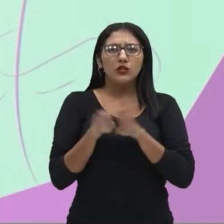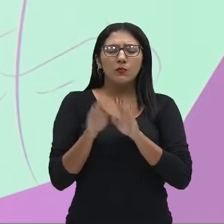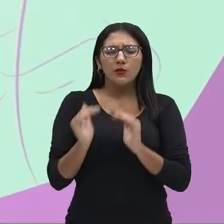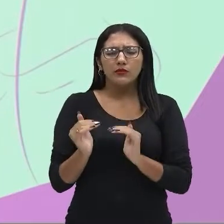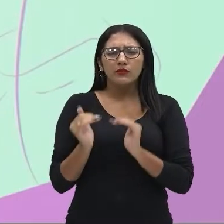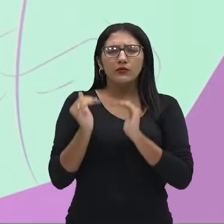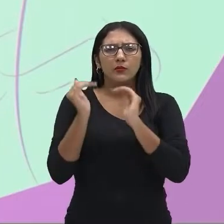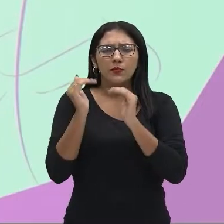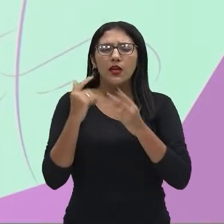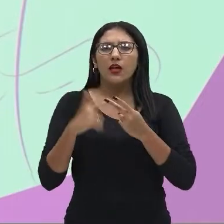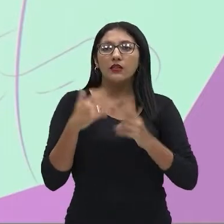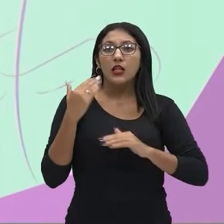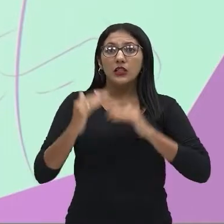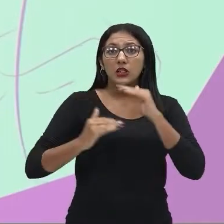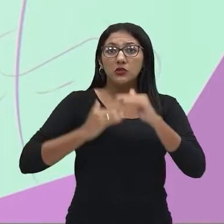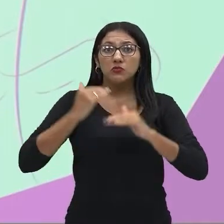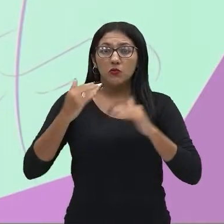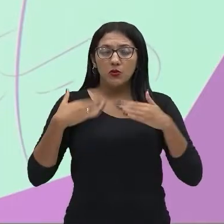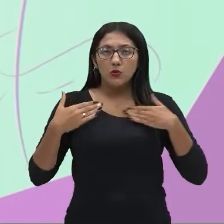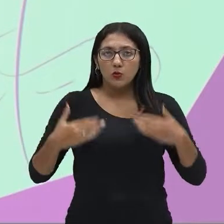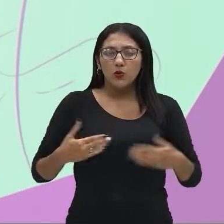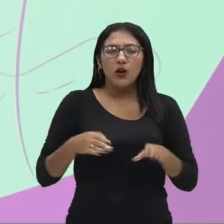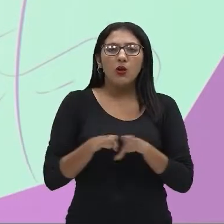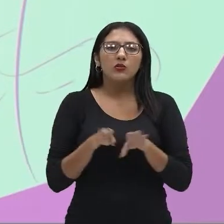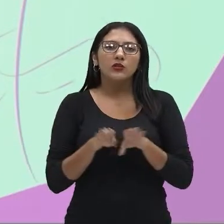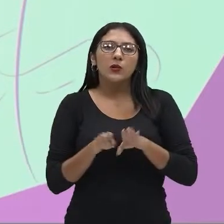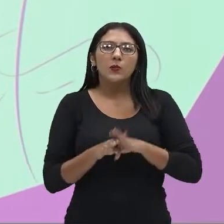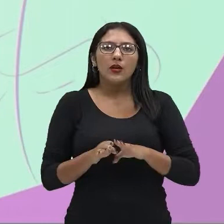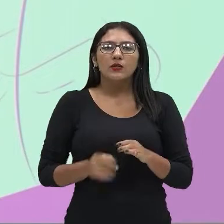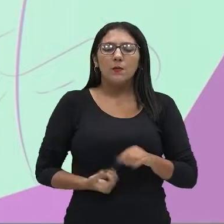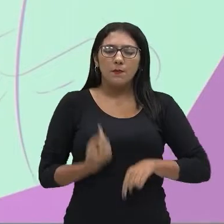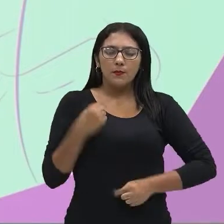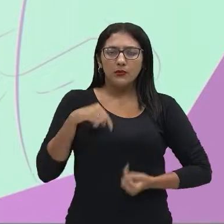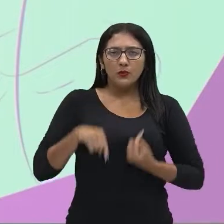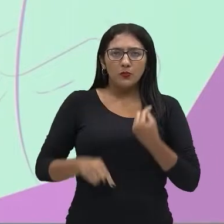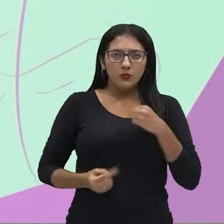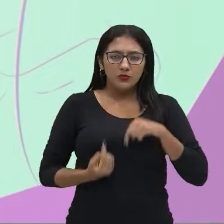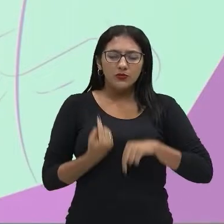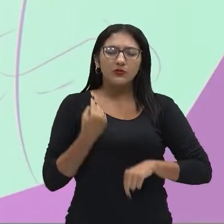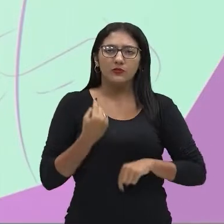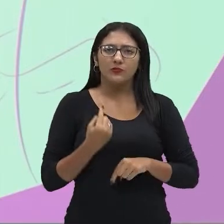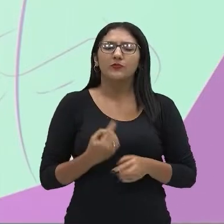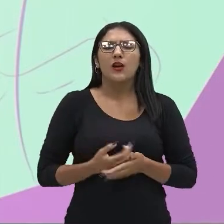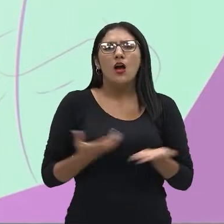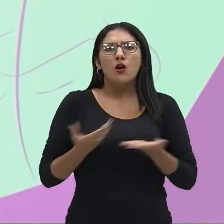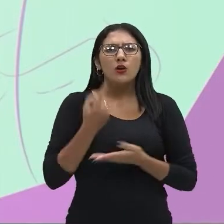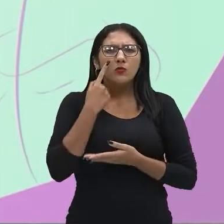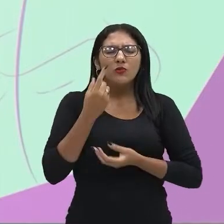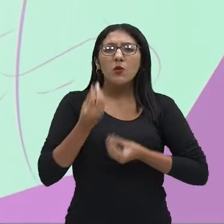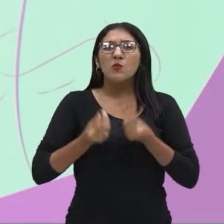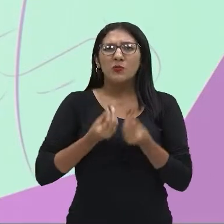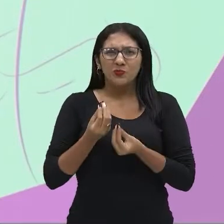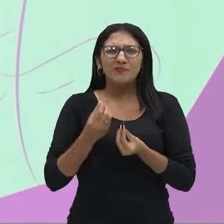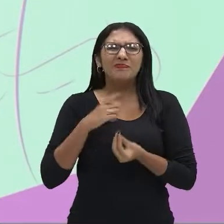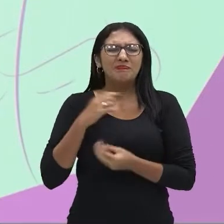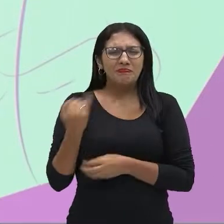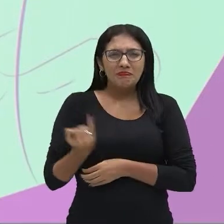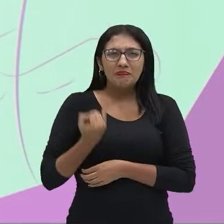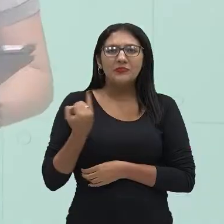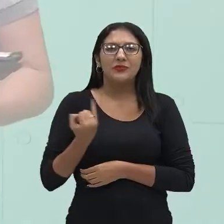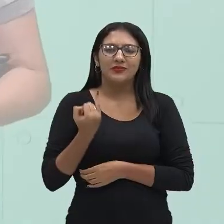crescimento, desenvolvimento e metabolismo. Olha só como esse sistema é super